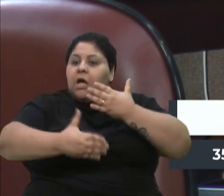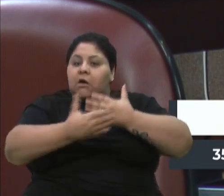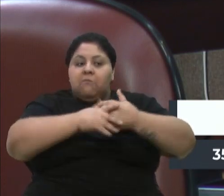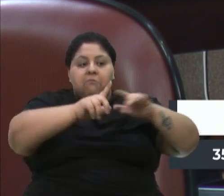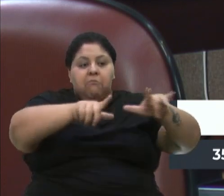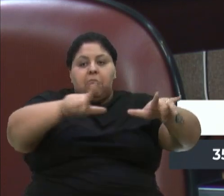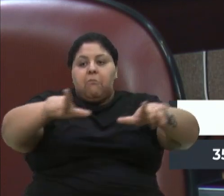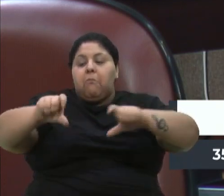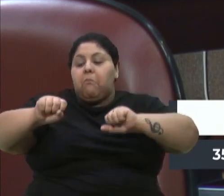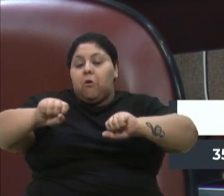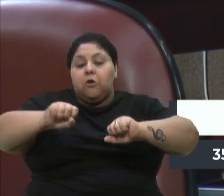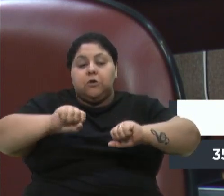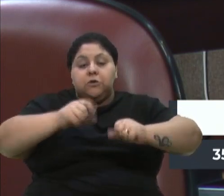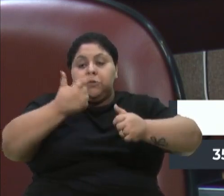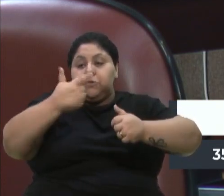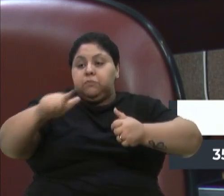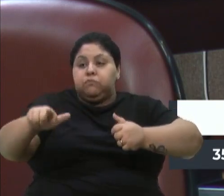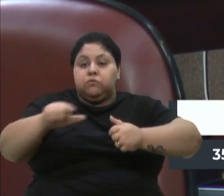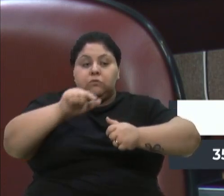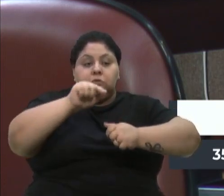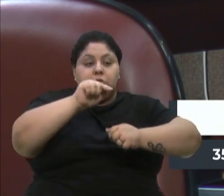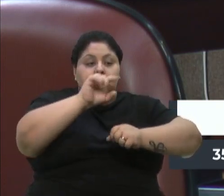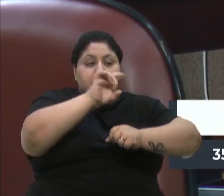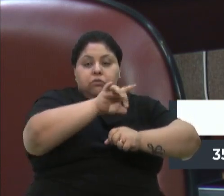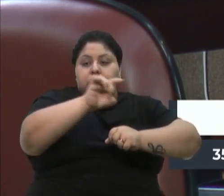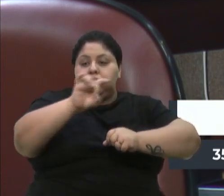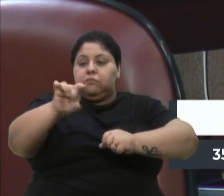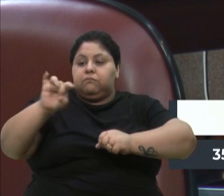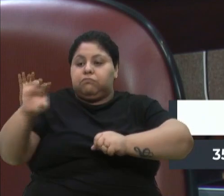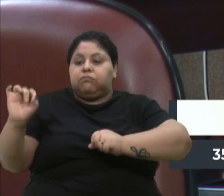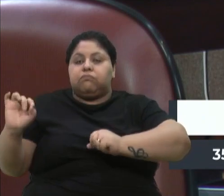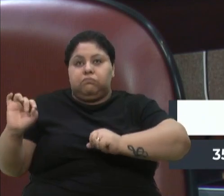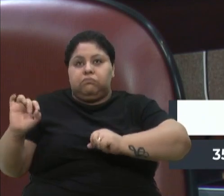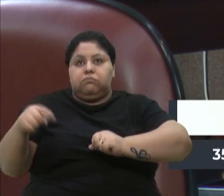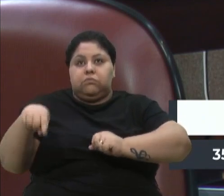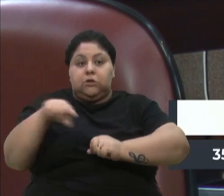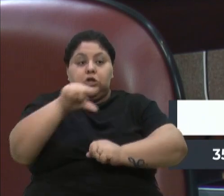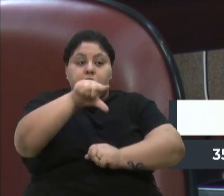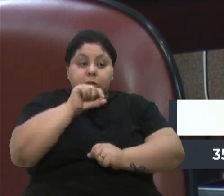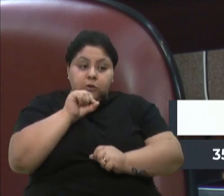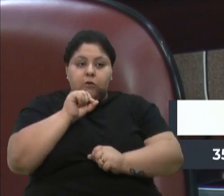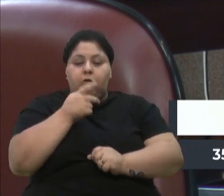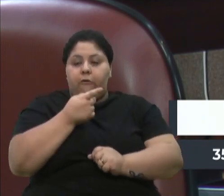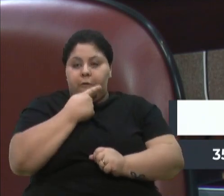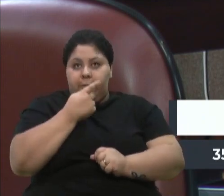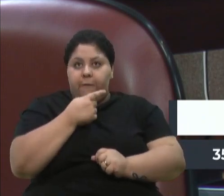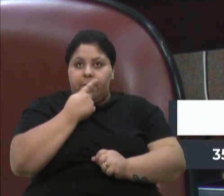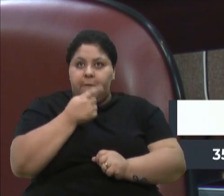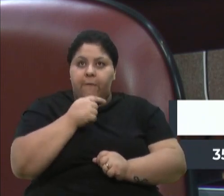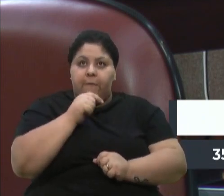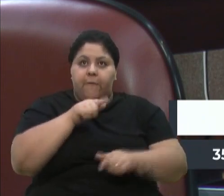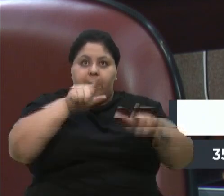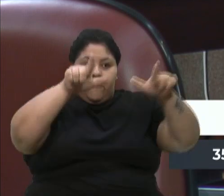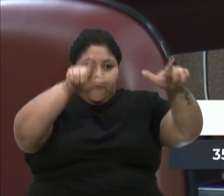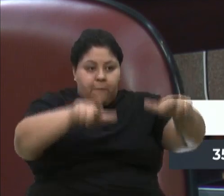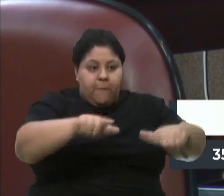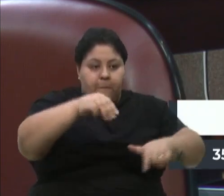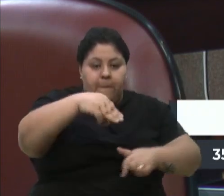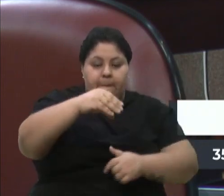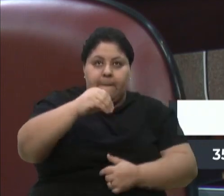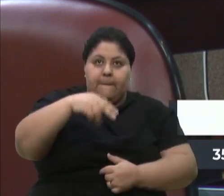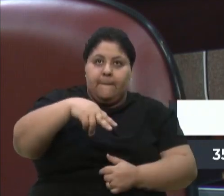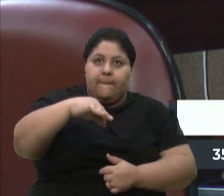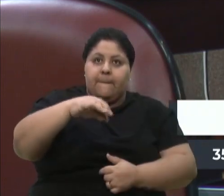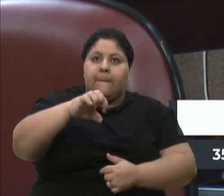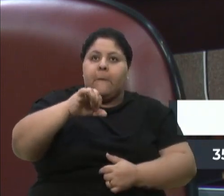pode ser, né, esse pessoal poder participar também. A nossa sugestão fica para a Praça Monteiro Lobato, que tem um muro